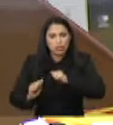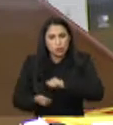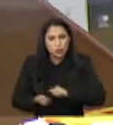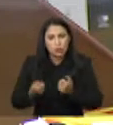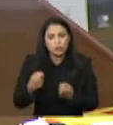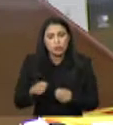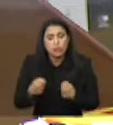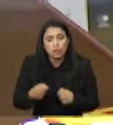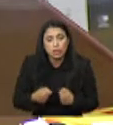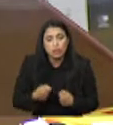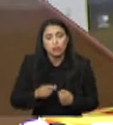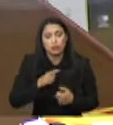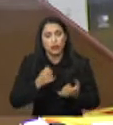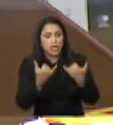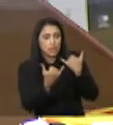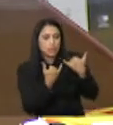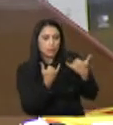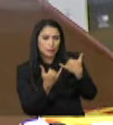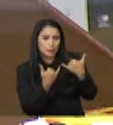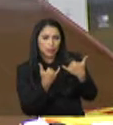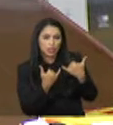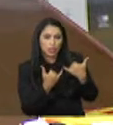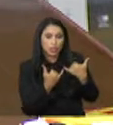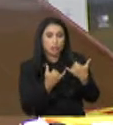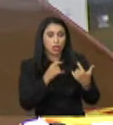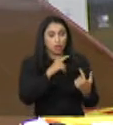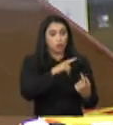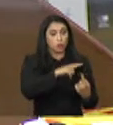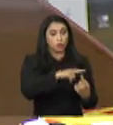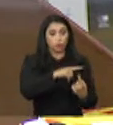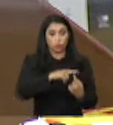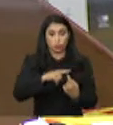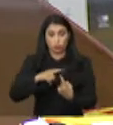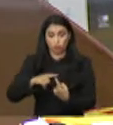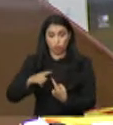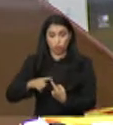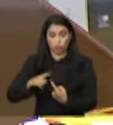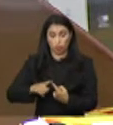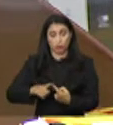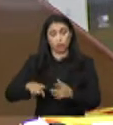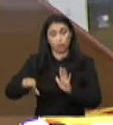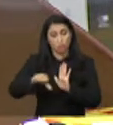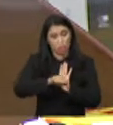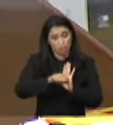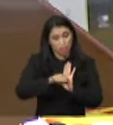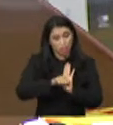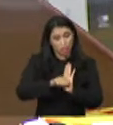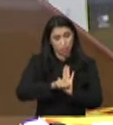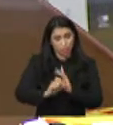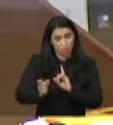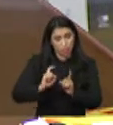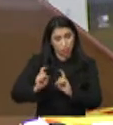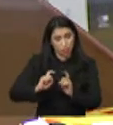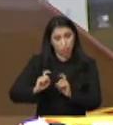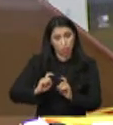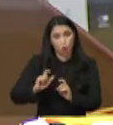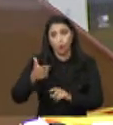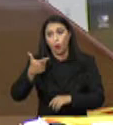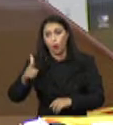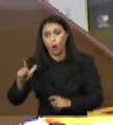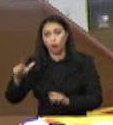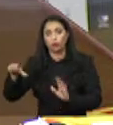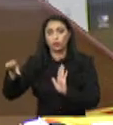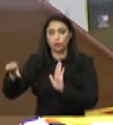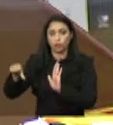são decorrentes do reconhecimento da semelhança entre os tipos que caracteriza a improbidade administrativa em comparação com os tipos de